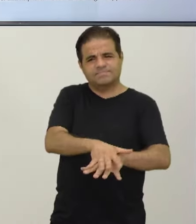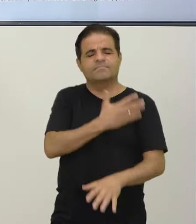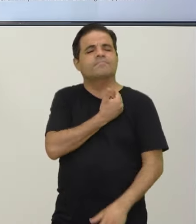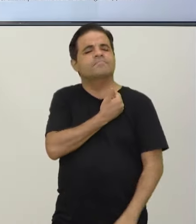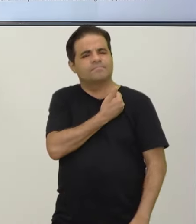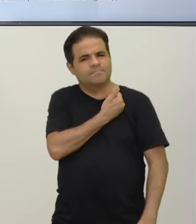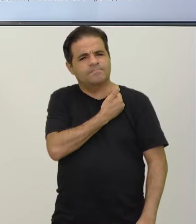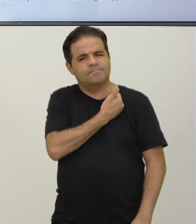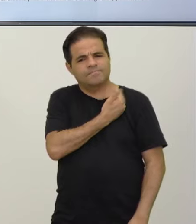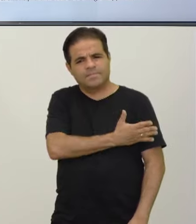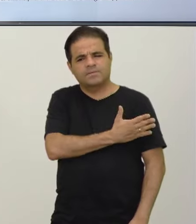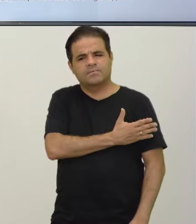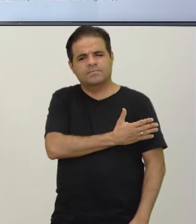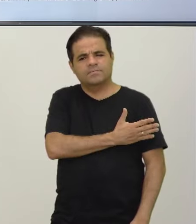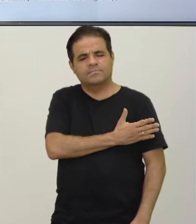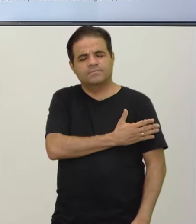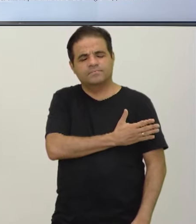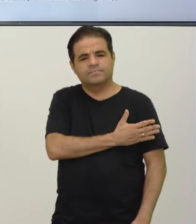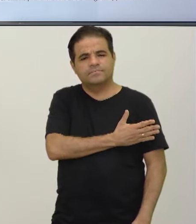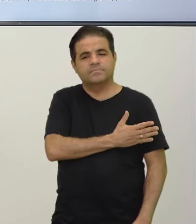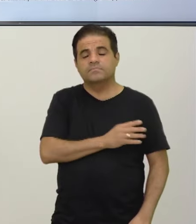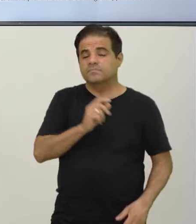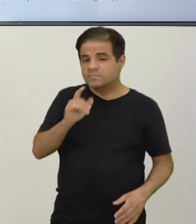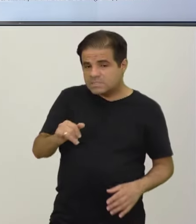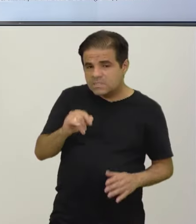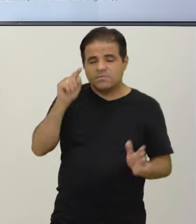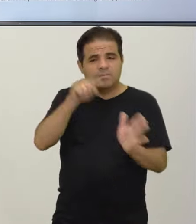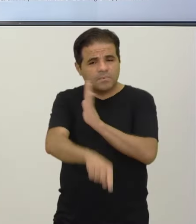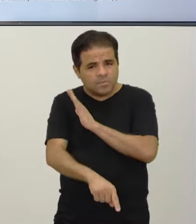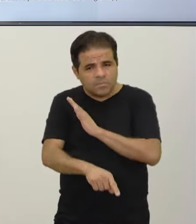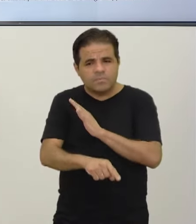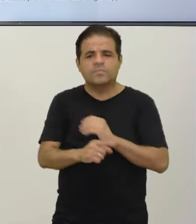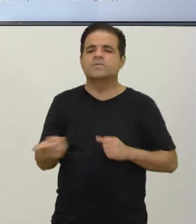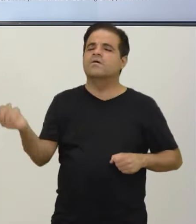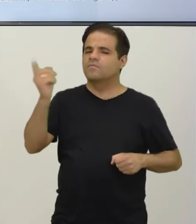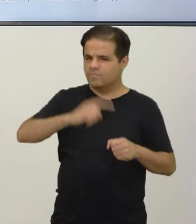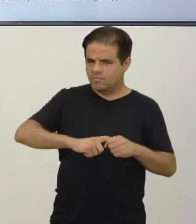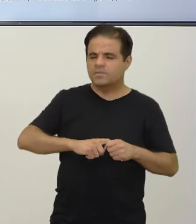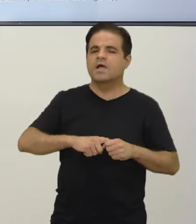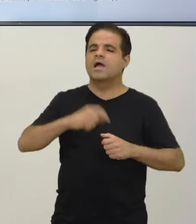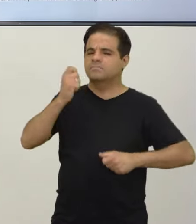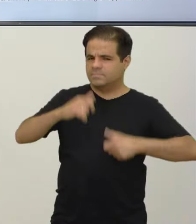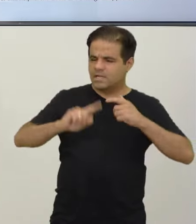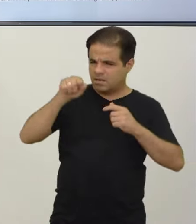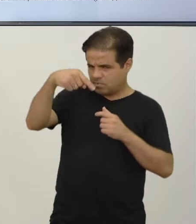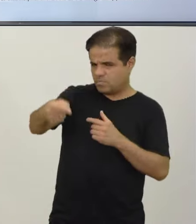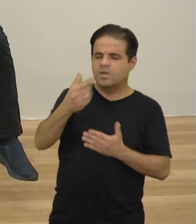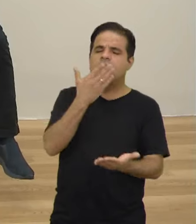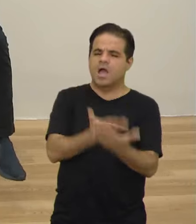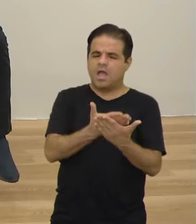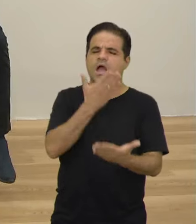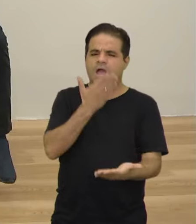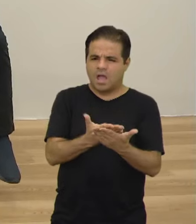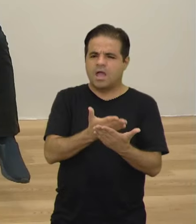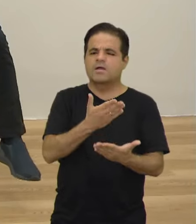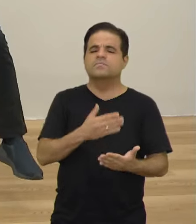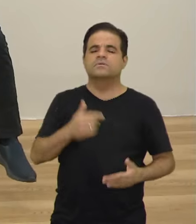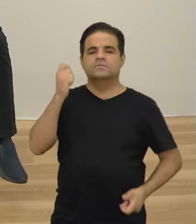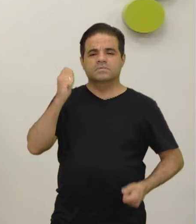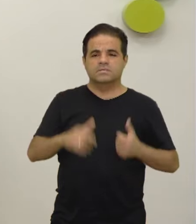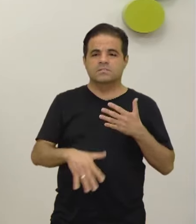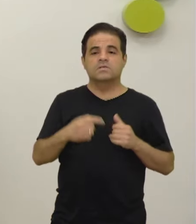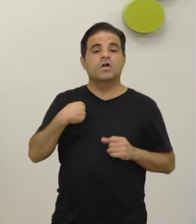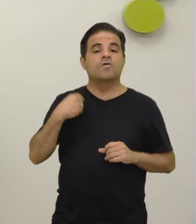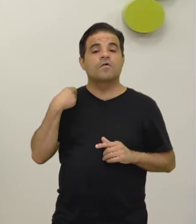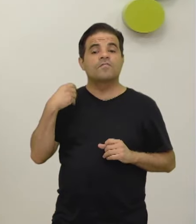preconceito linguístico, tá? Se ficou qualquer dúvida, a gente vai voltar a tratar desse tema na próxima aula, né, Ti? Então, eu vou